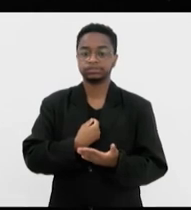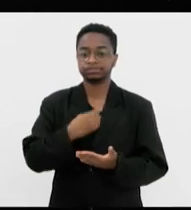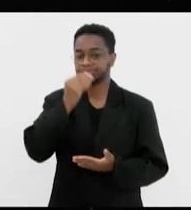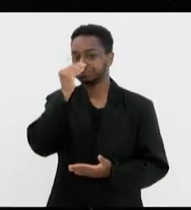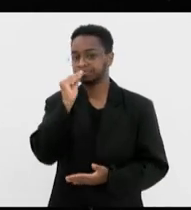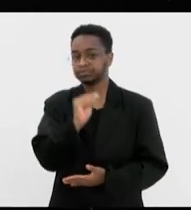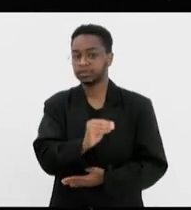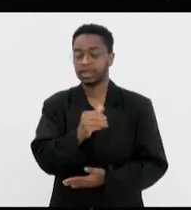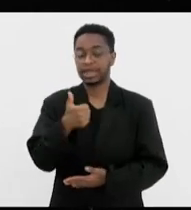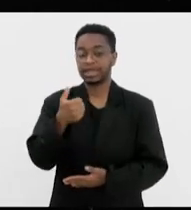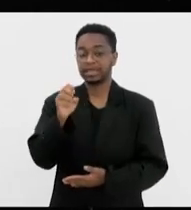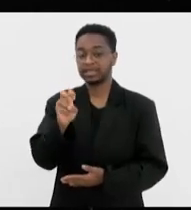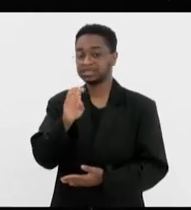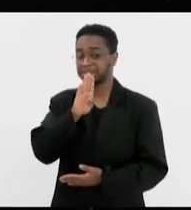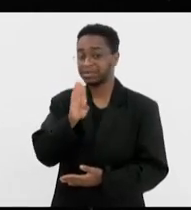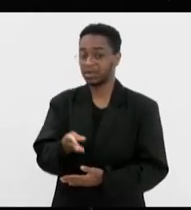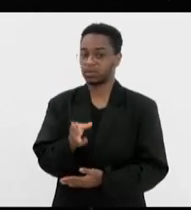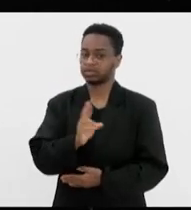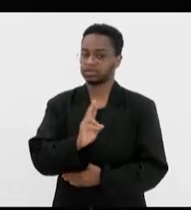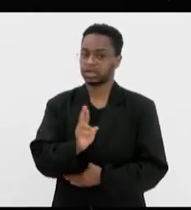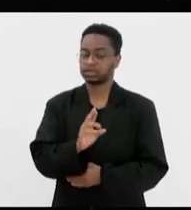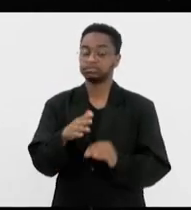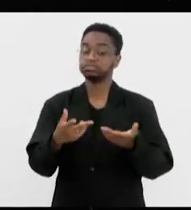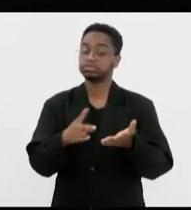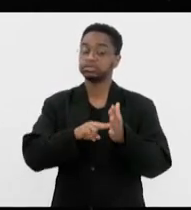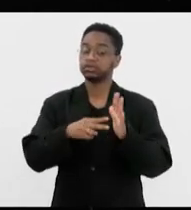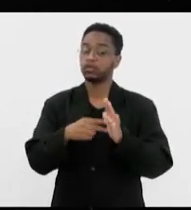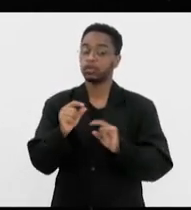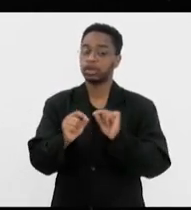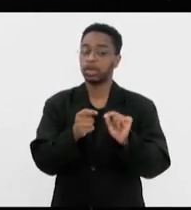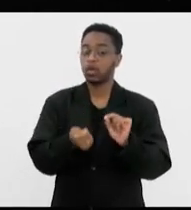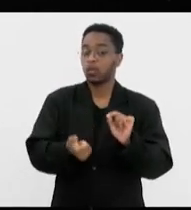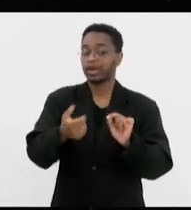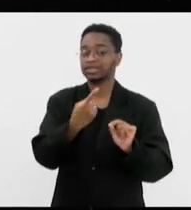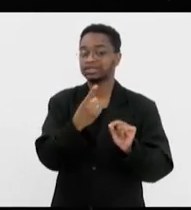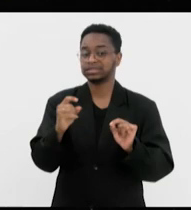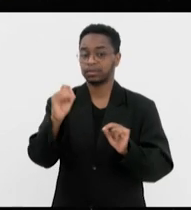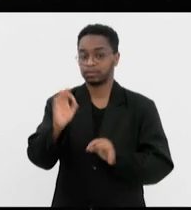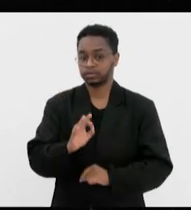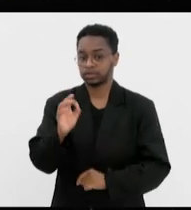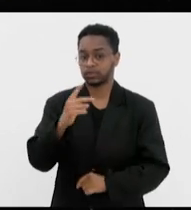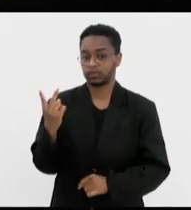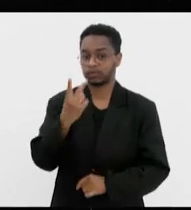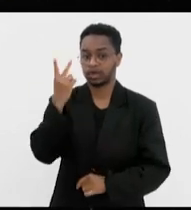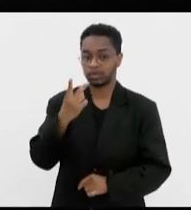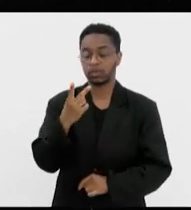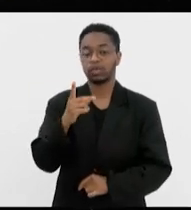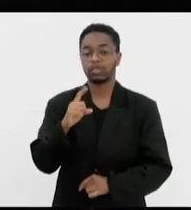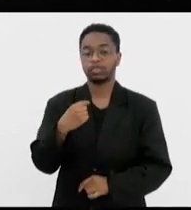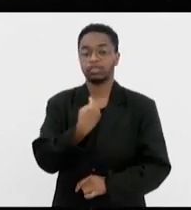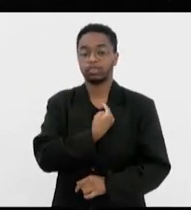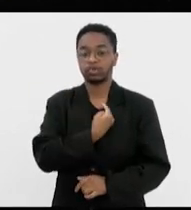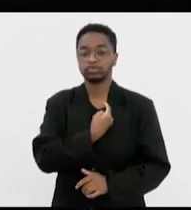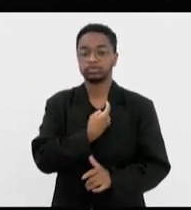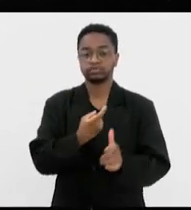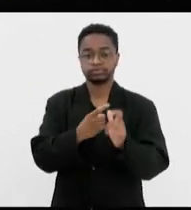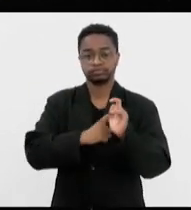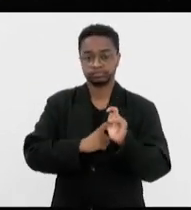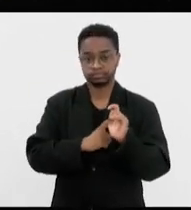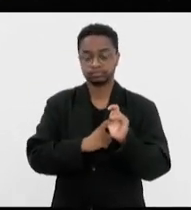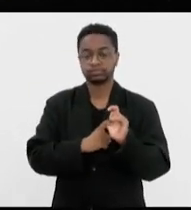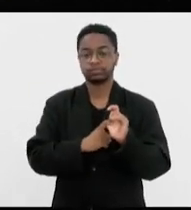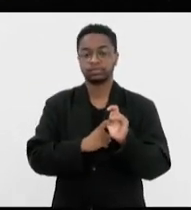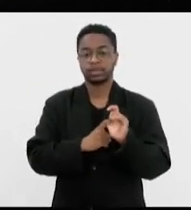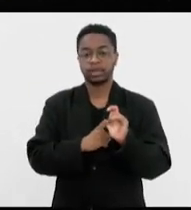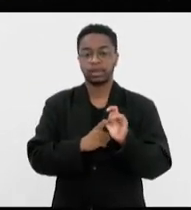15 bilhões de reais, ou seja, quase 100% do valor do nosso déficit apresentado no orçamento